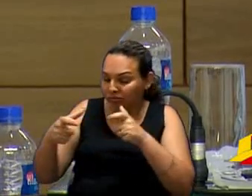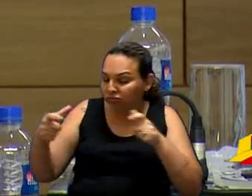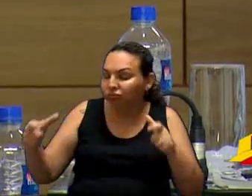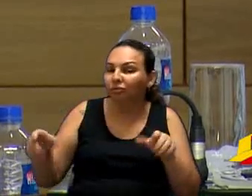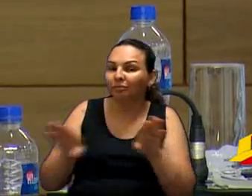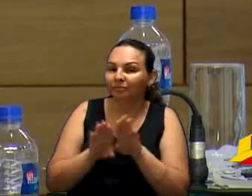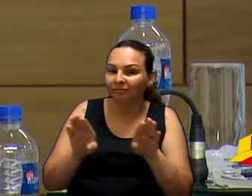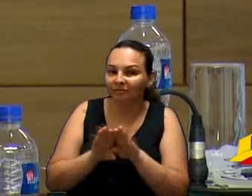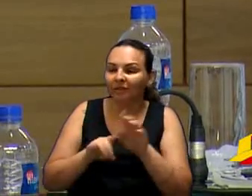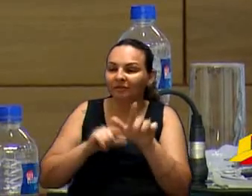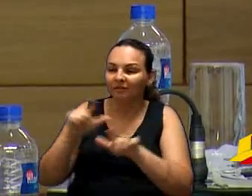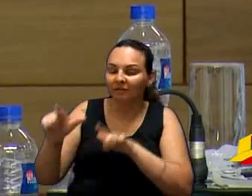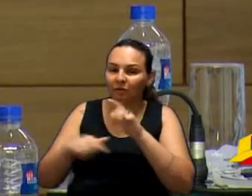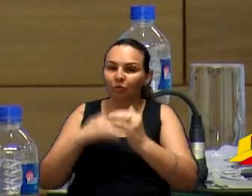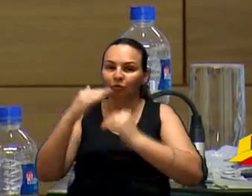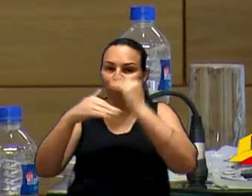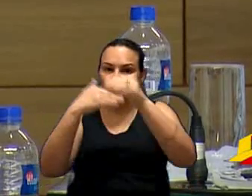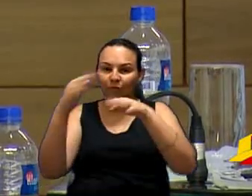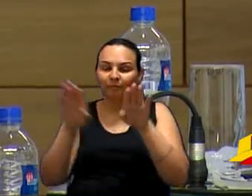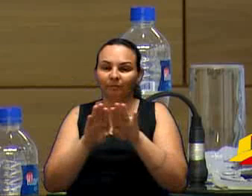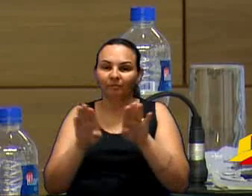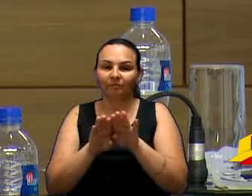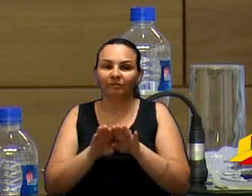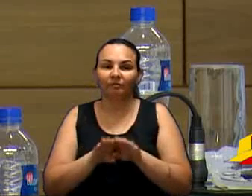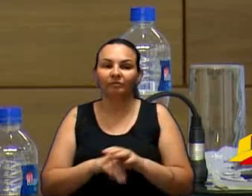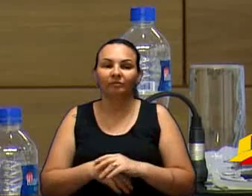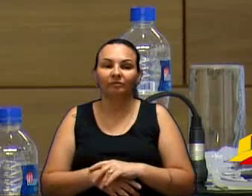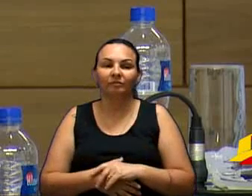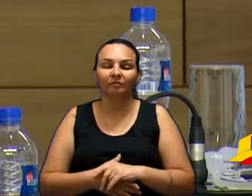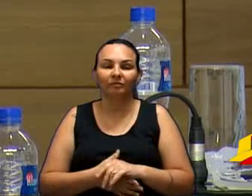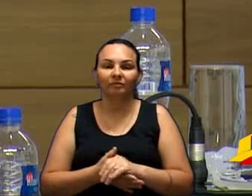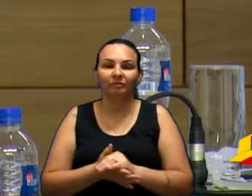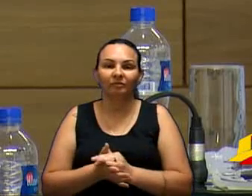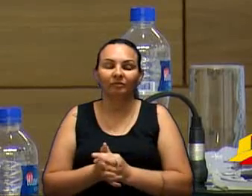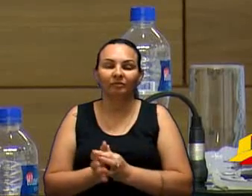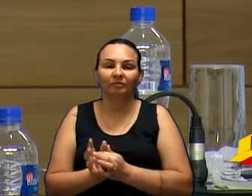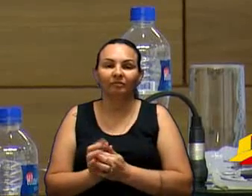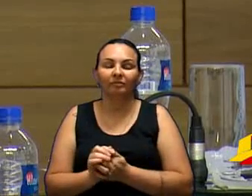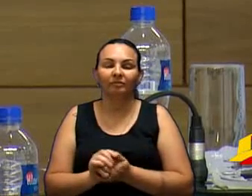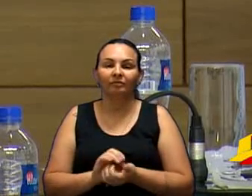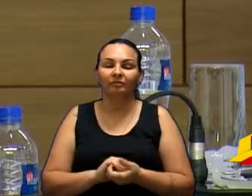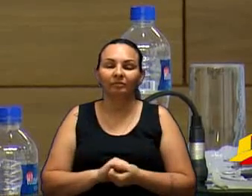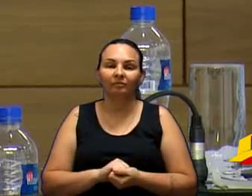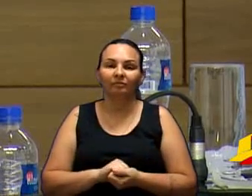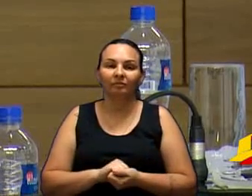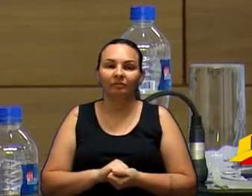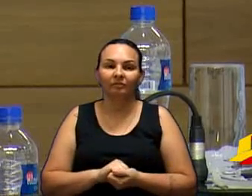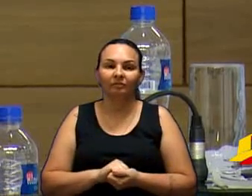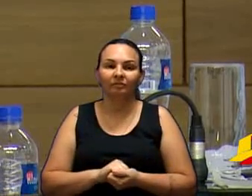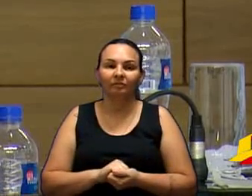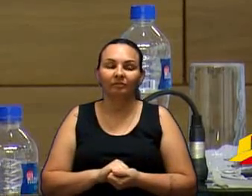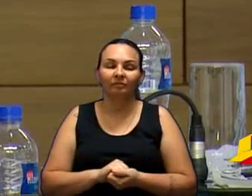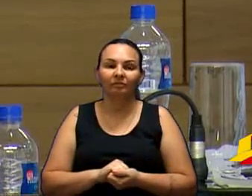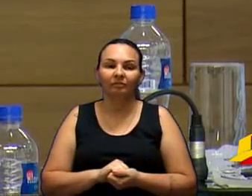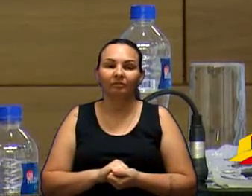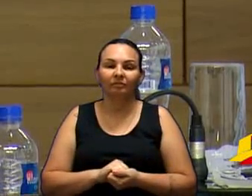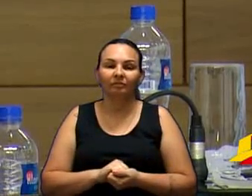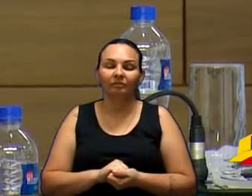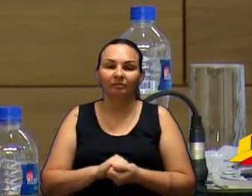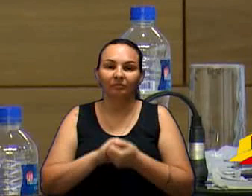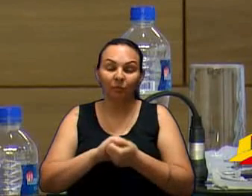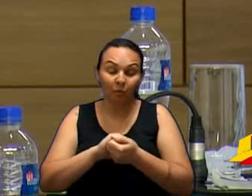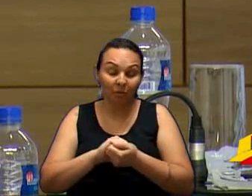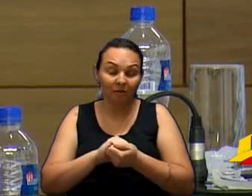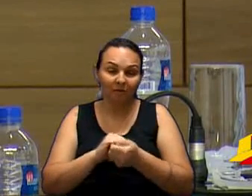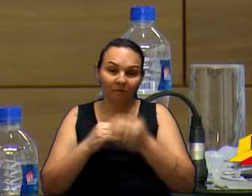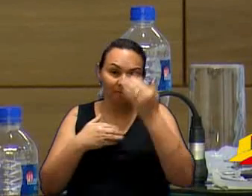desse esse trabalho a ser desenvolvido viu eu deixava dentro você sandra lança está a jóia é queria cumprimentar